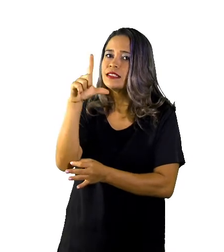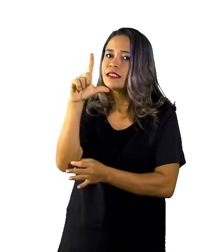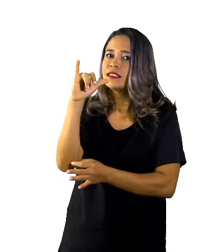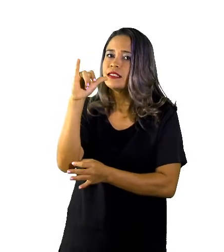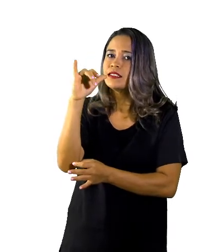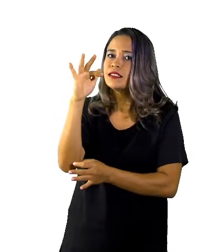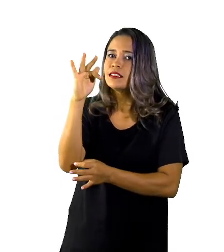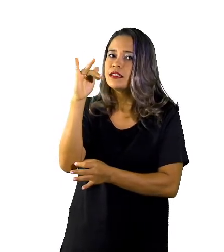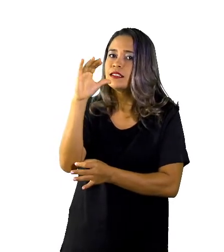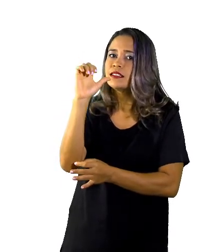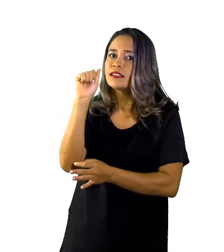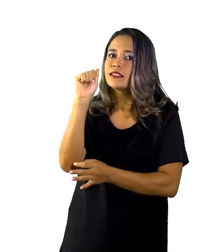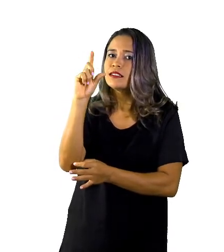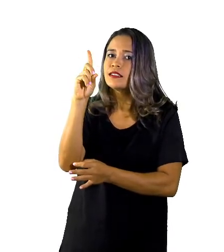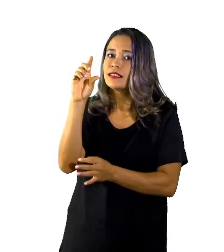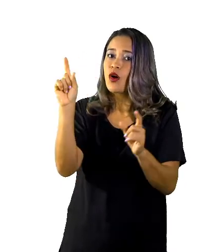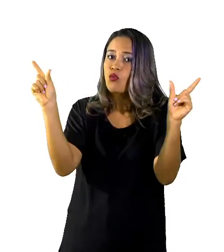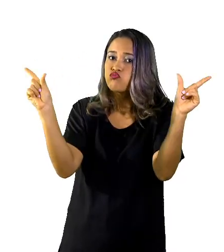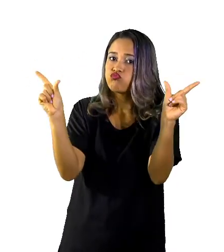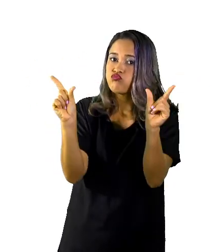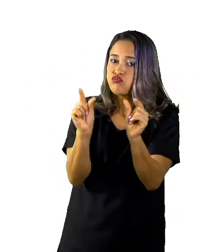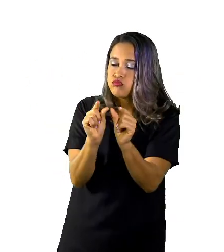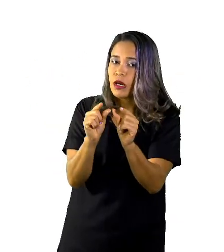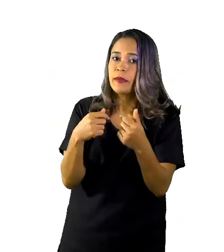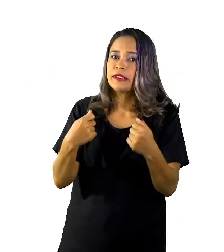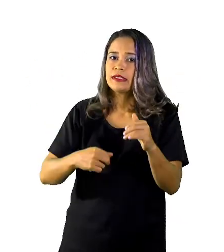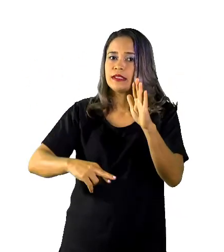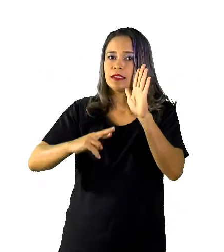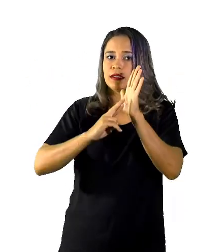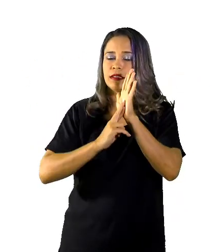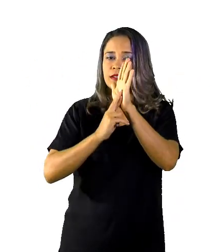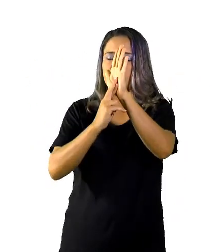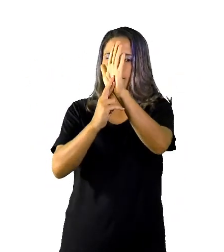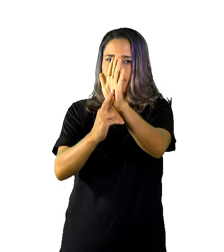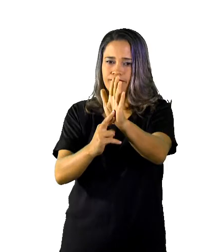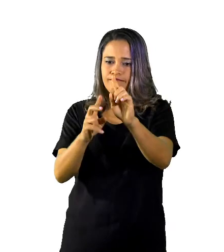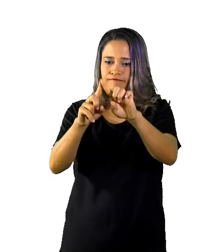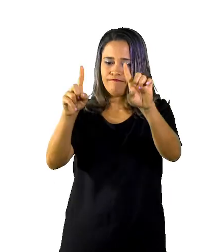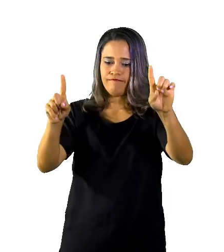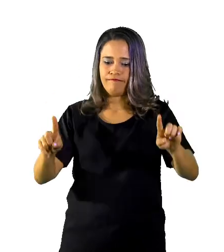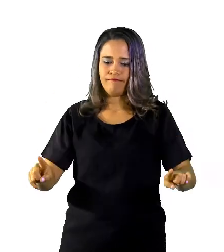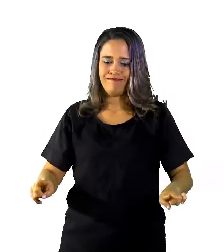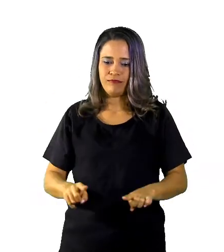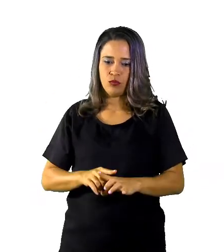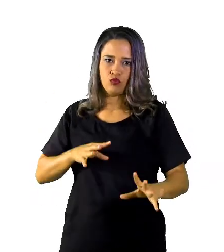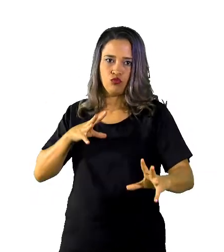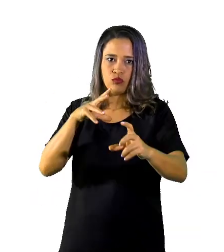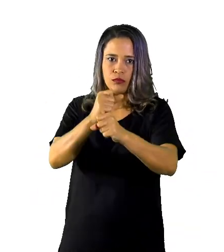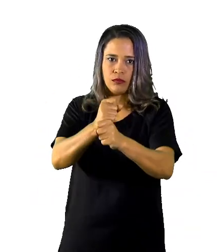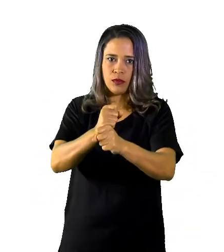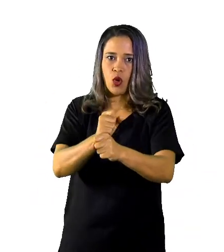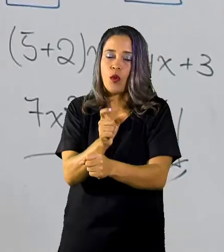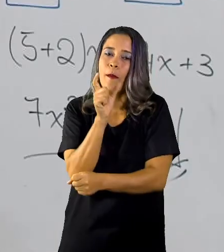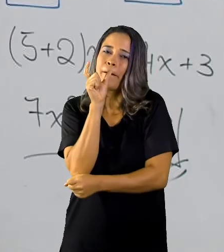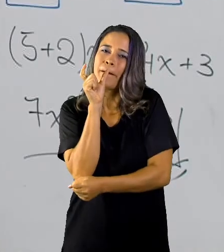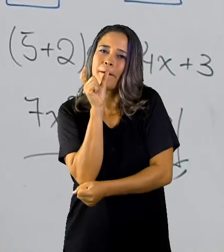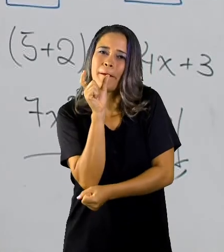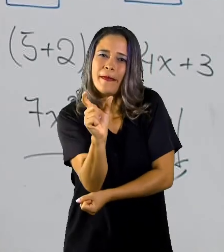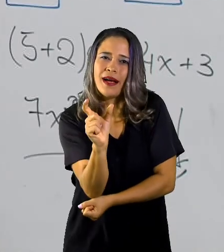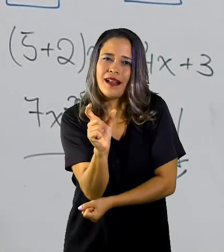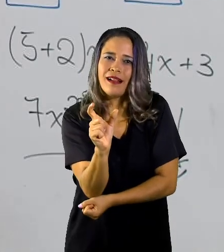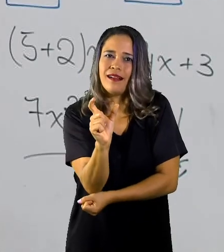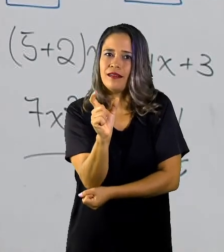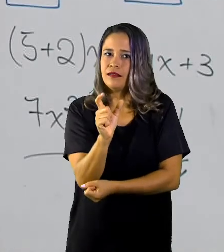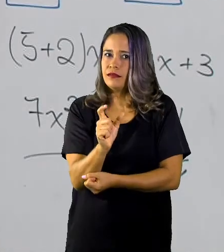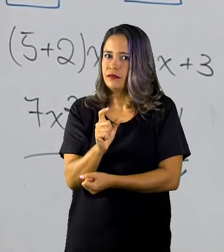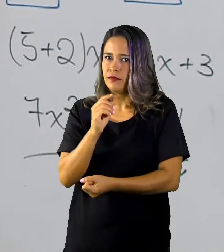termos possíveis, que representa o perímetro dessa figura. Outra palavra-chave, perímetro. Vocês